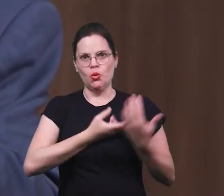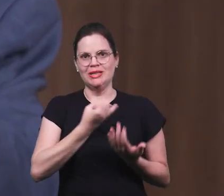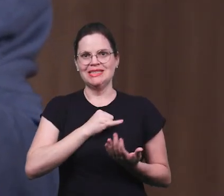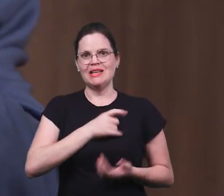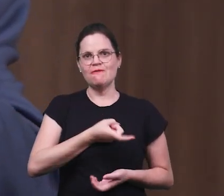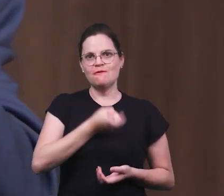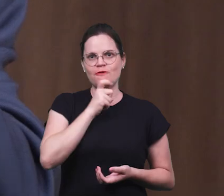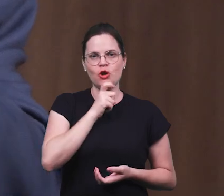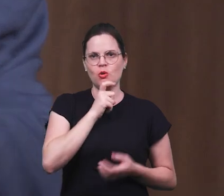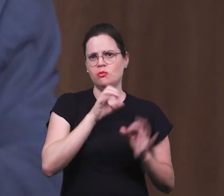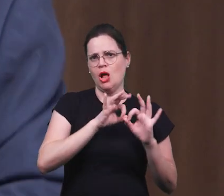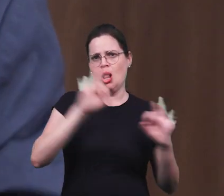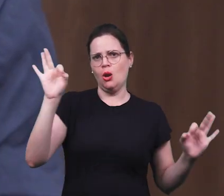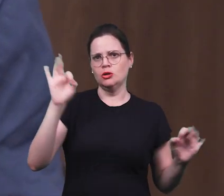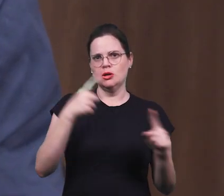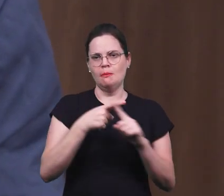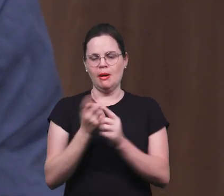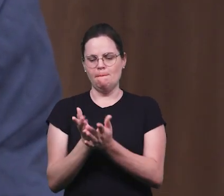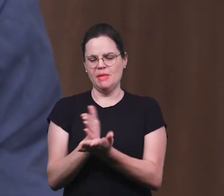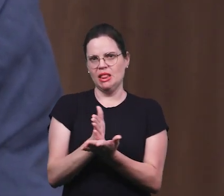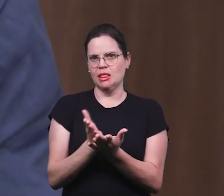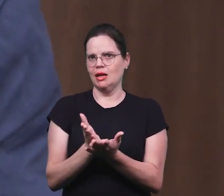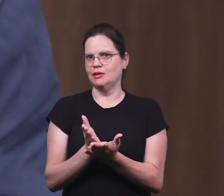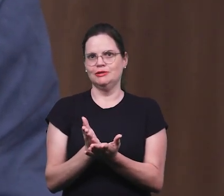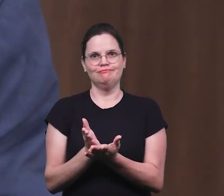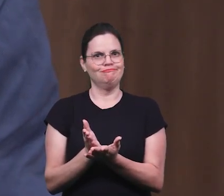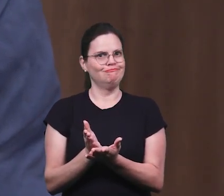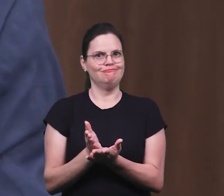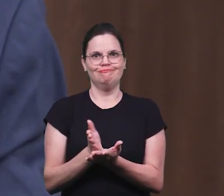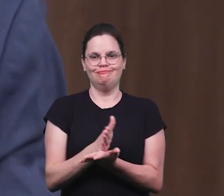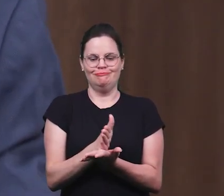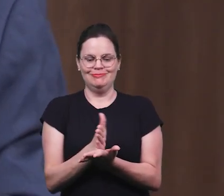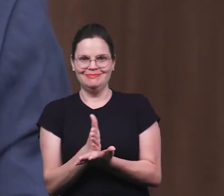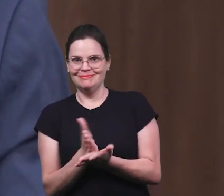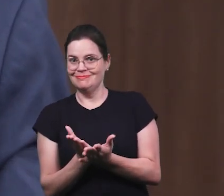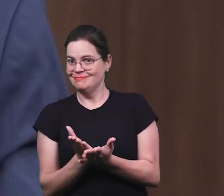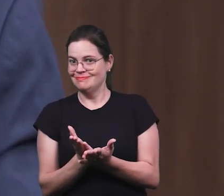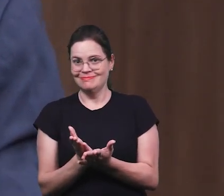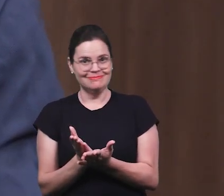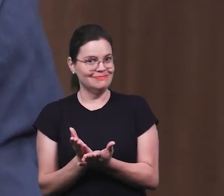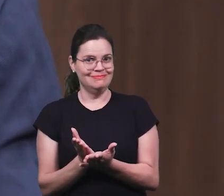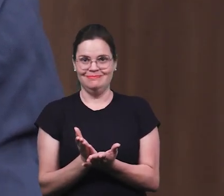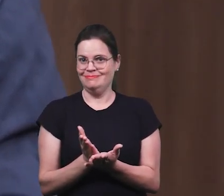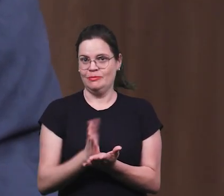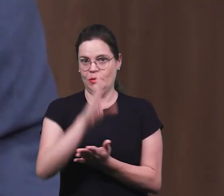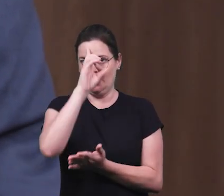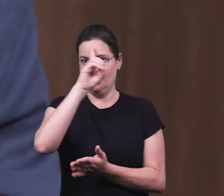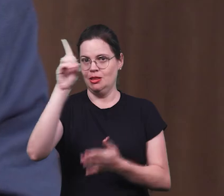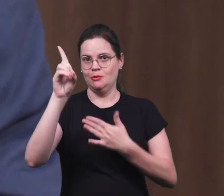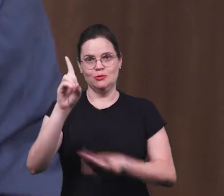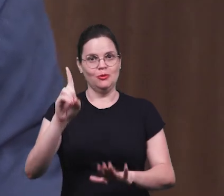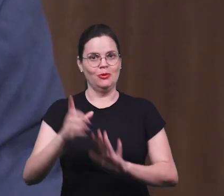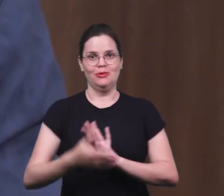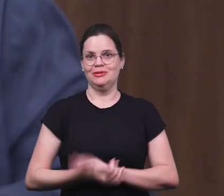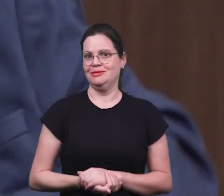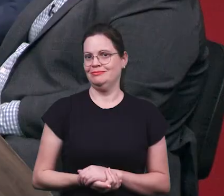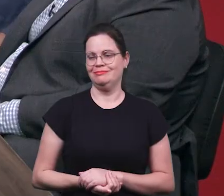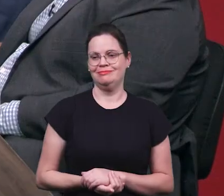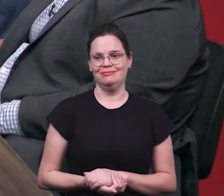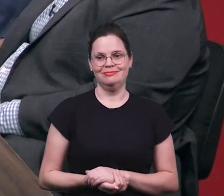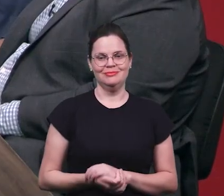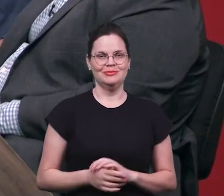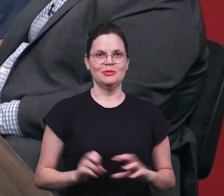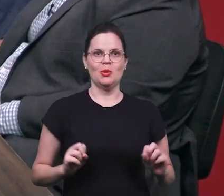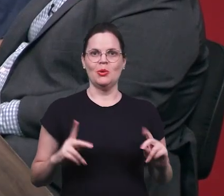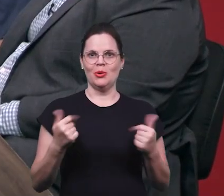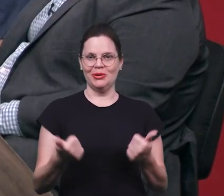isso aqui está no meio termo ali, ó, isso aí não serve para Deus também, não. Vomitado do corpo. Eu né? sou o que é isso aí. Exatamente.